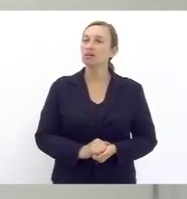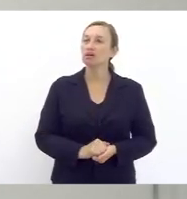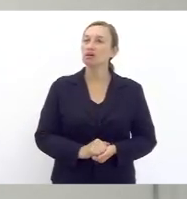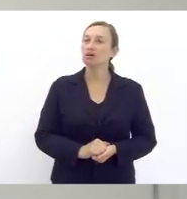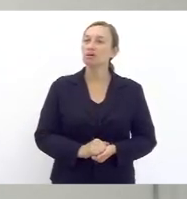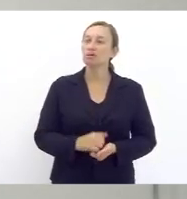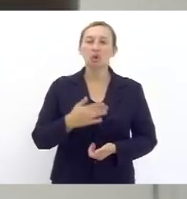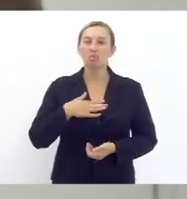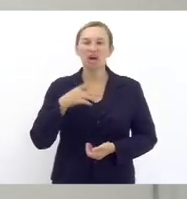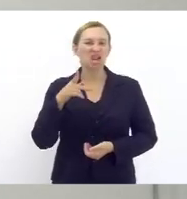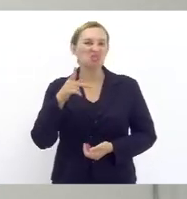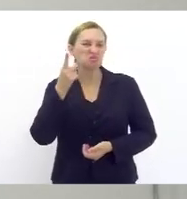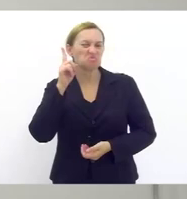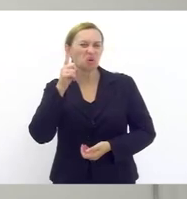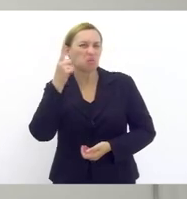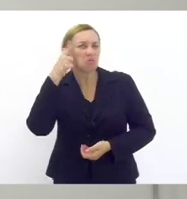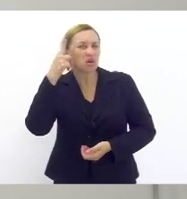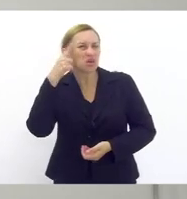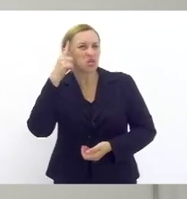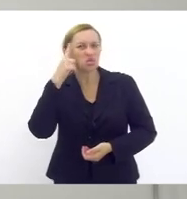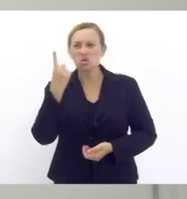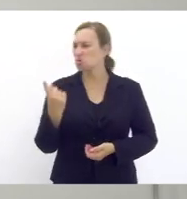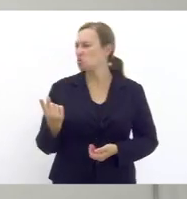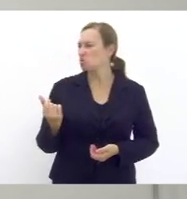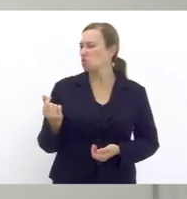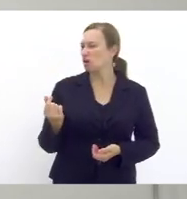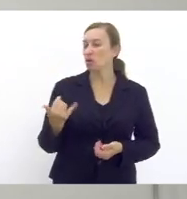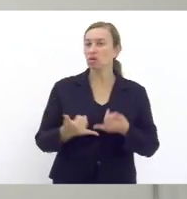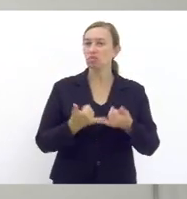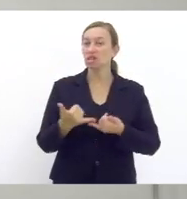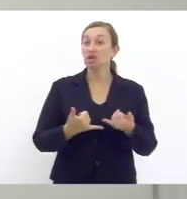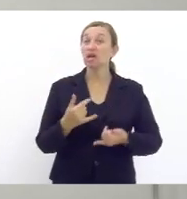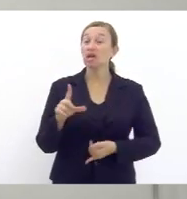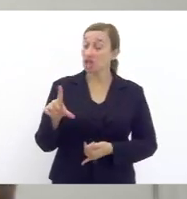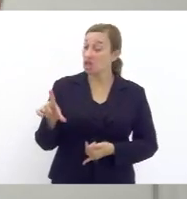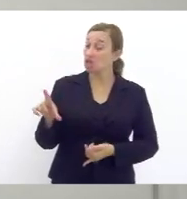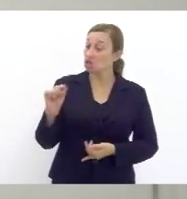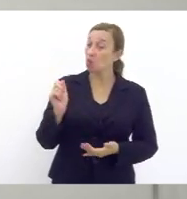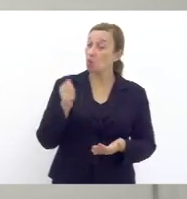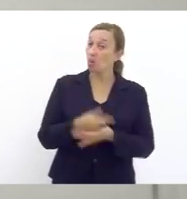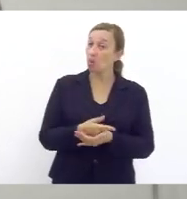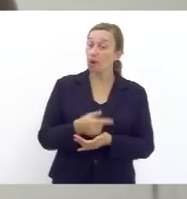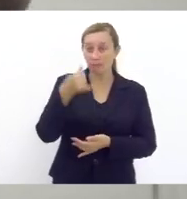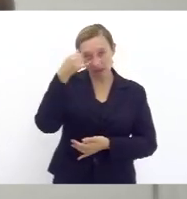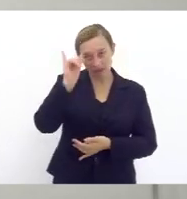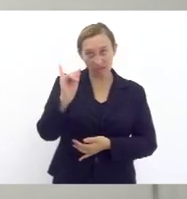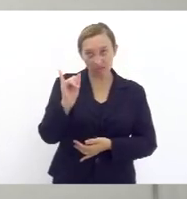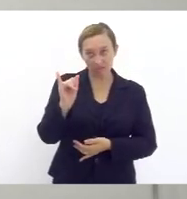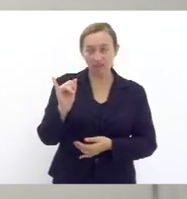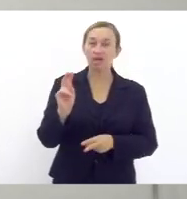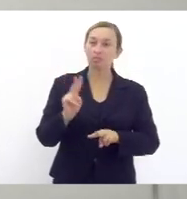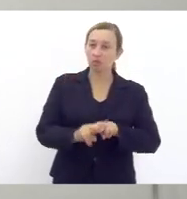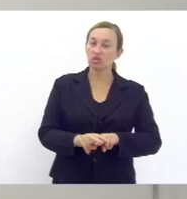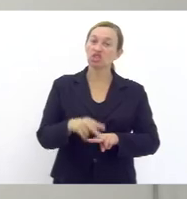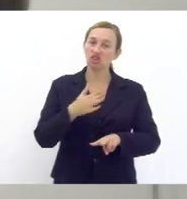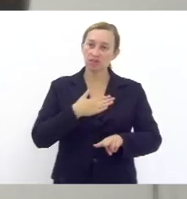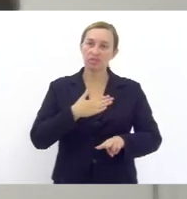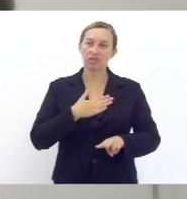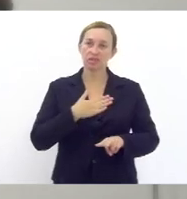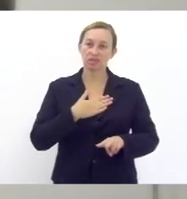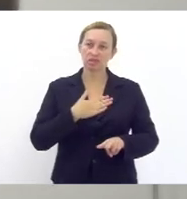pensou o quanto ia custar esse brinquedo e simplesmente decidiu comprar para evitar e me preservar